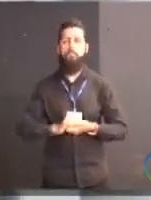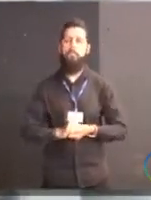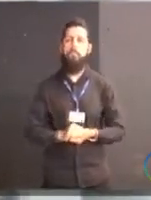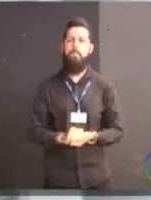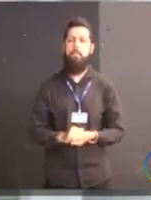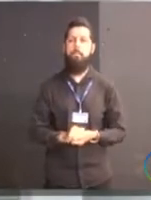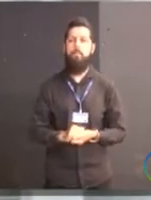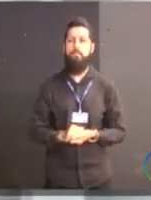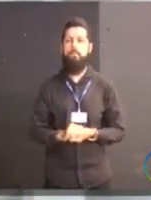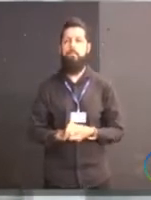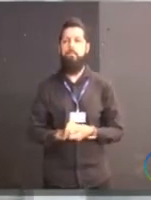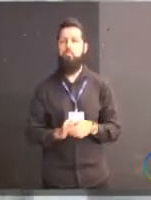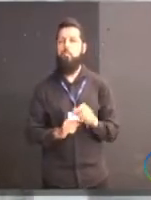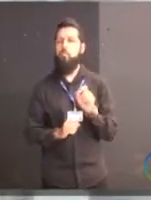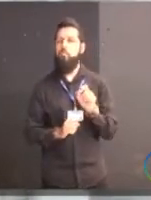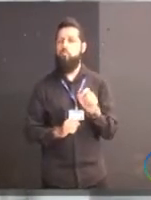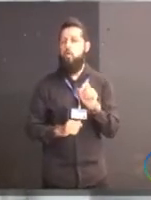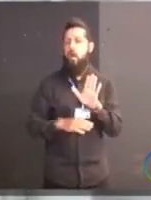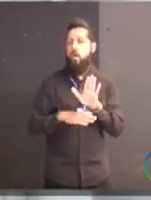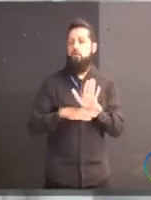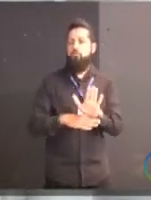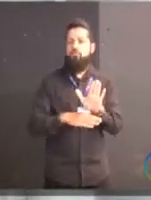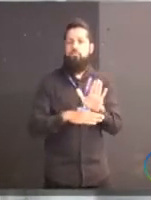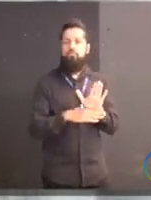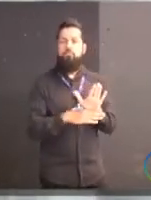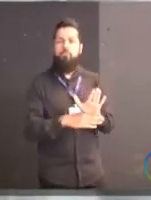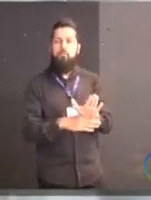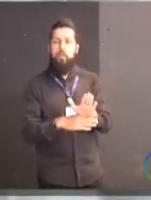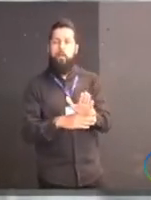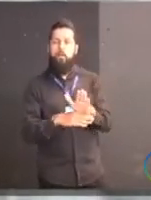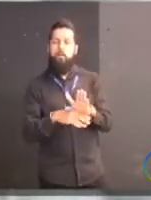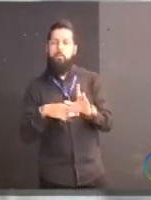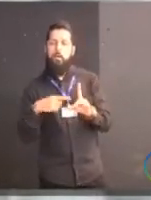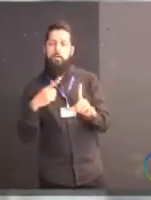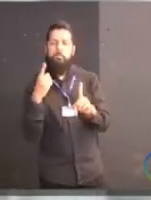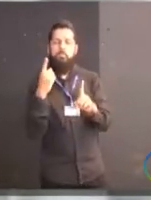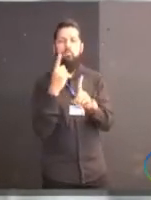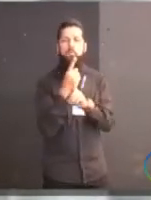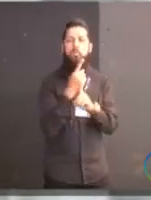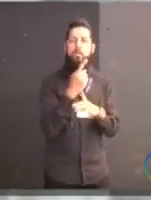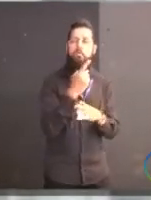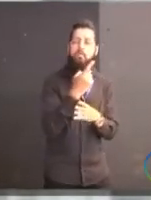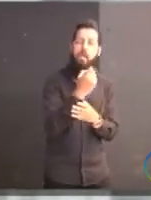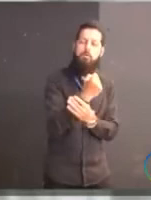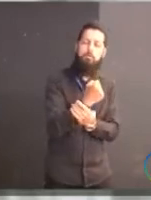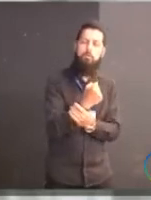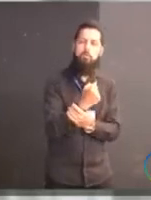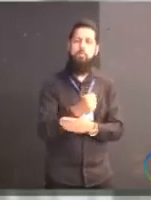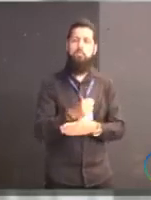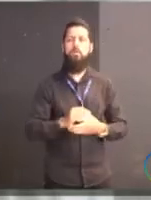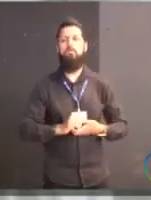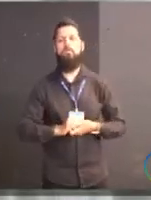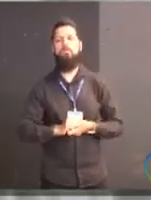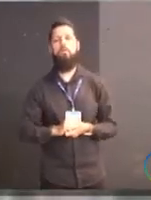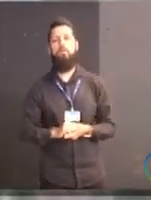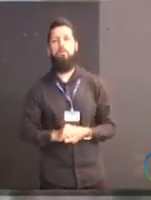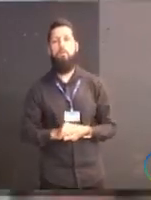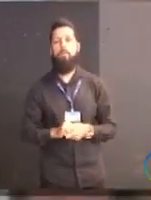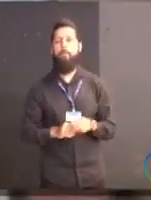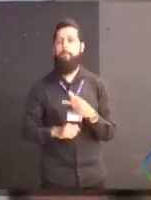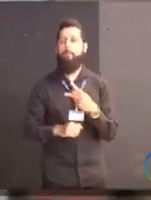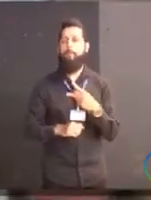nós alcancemos a segurança com a estabilidade precisa, para que o planeta seja